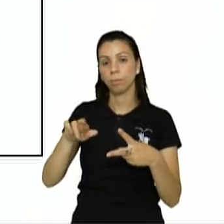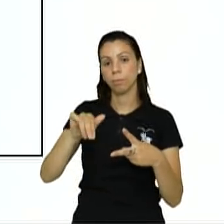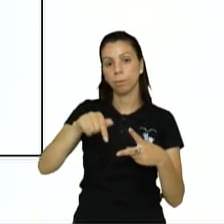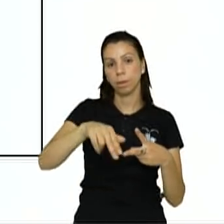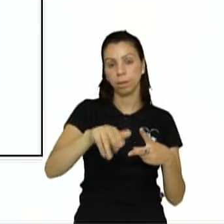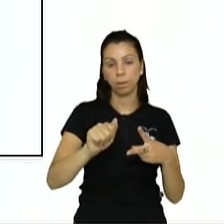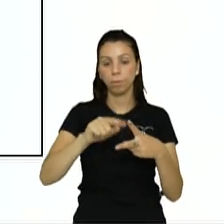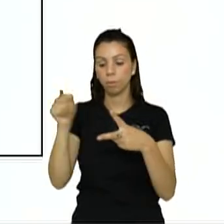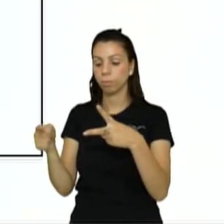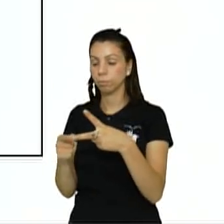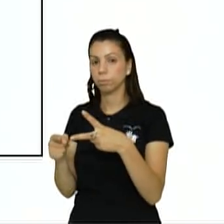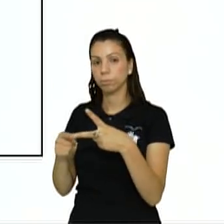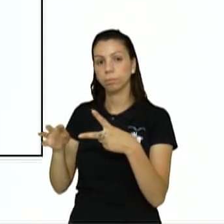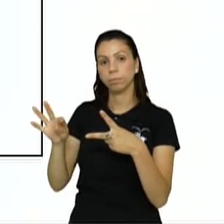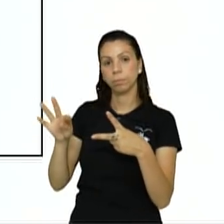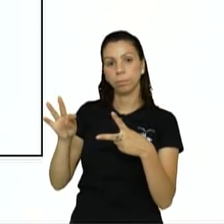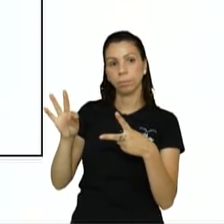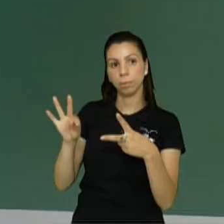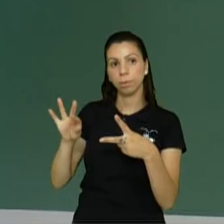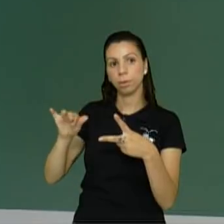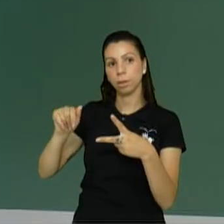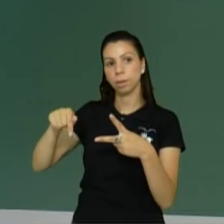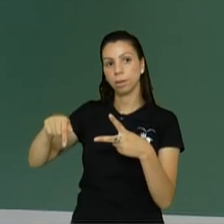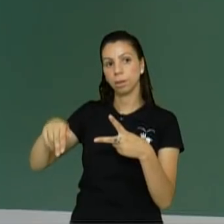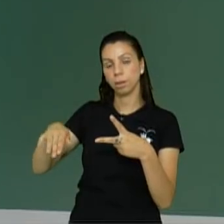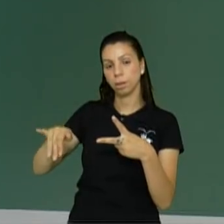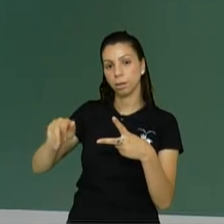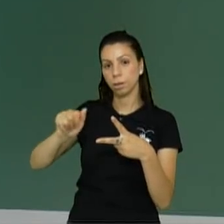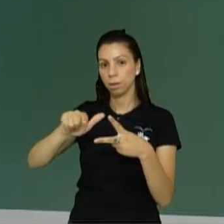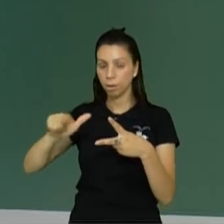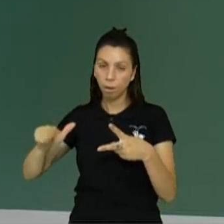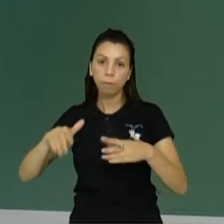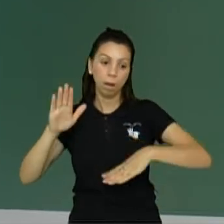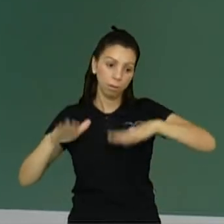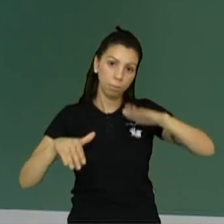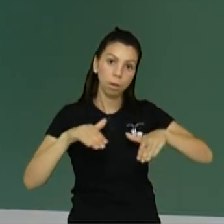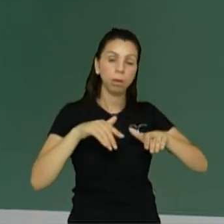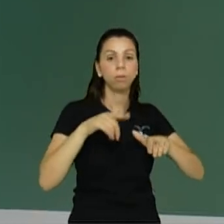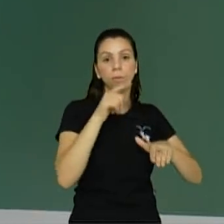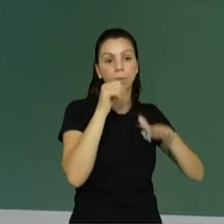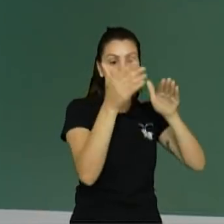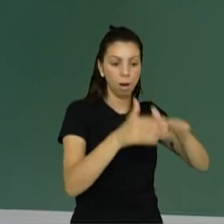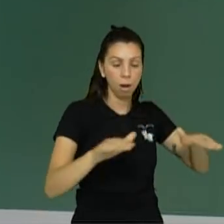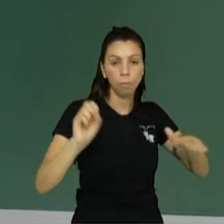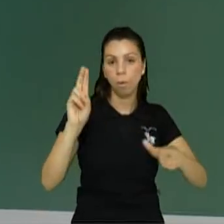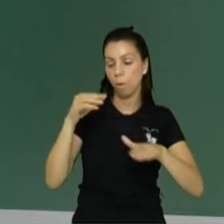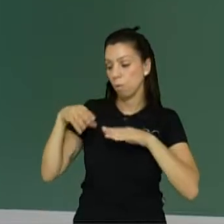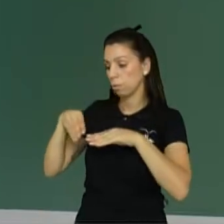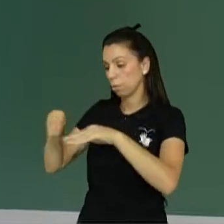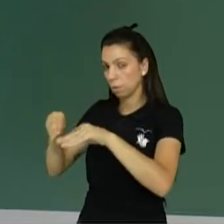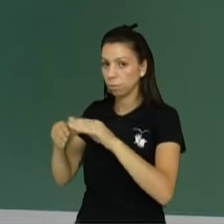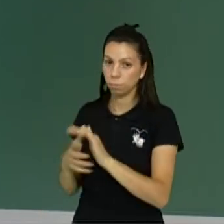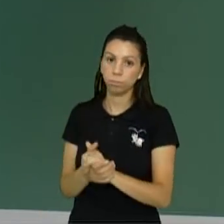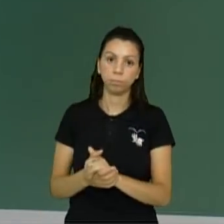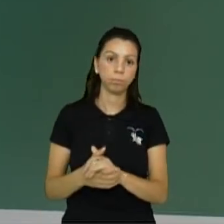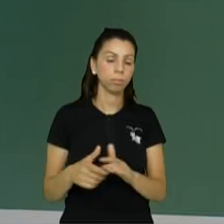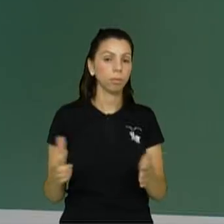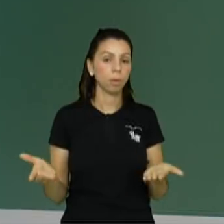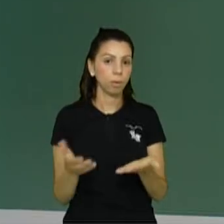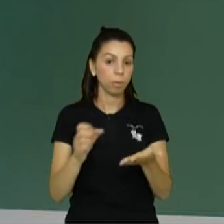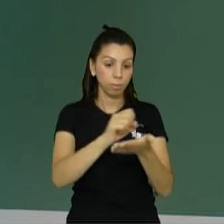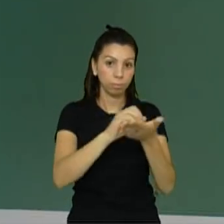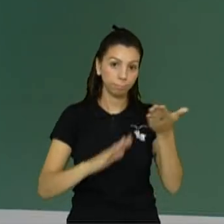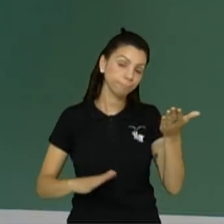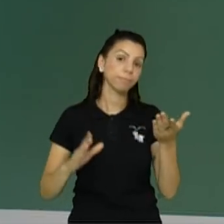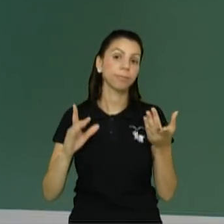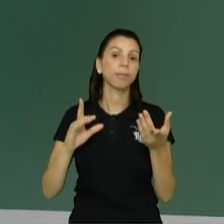ou traqueal, se ele for aquático ou terrestre. Beleza? Vamos a mais um quiz então para deixar essa aula mais dinâmica e